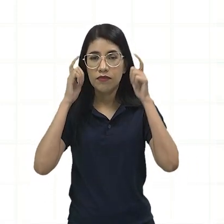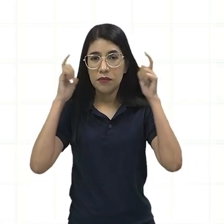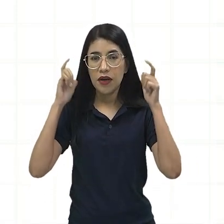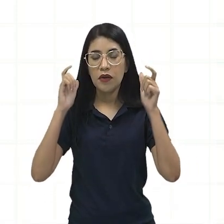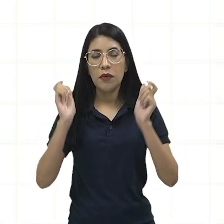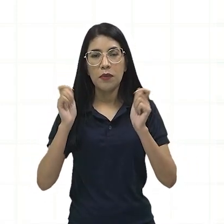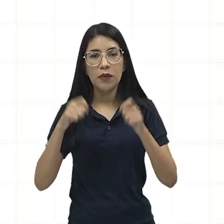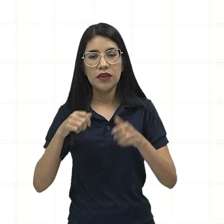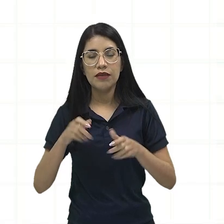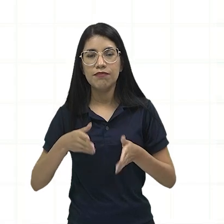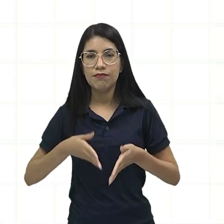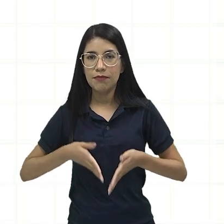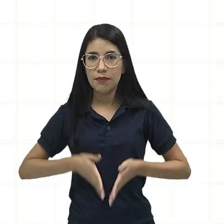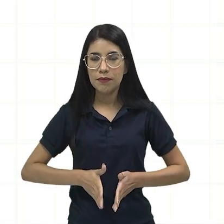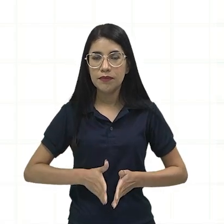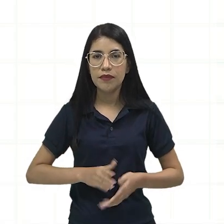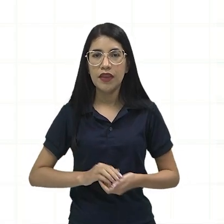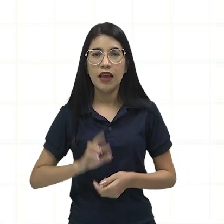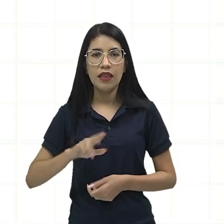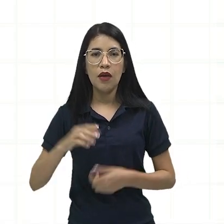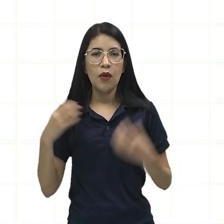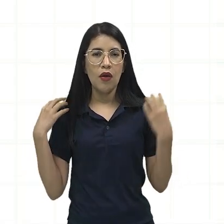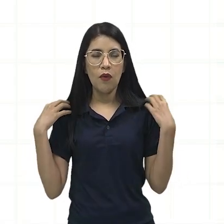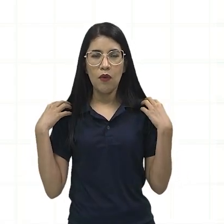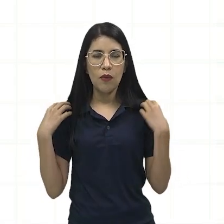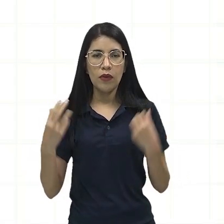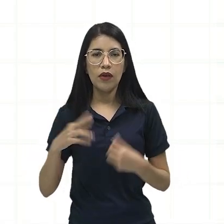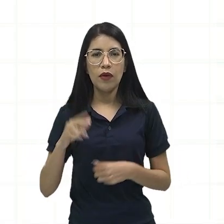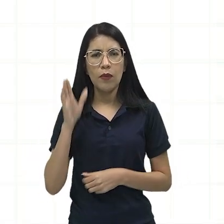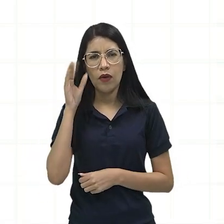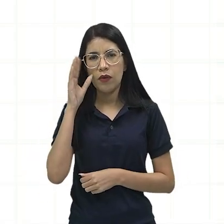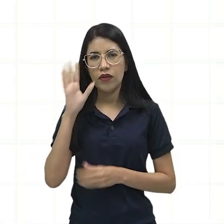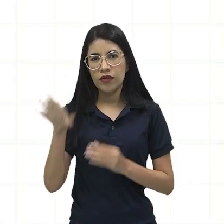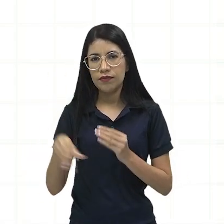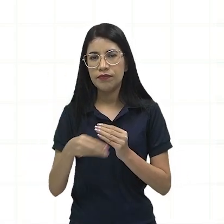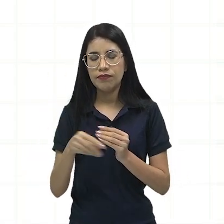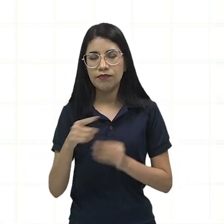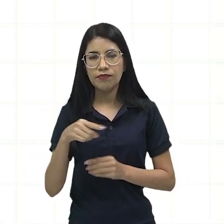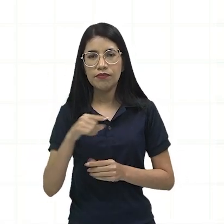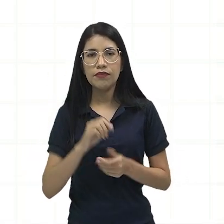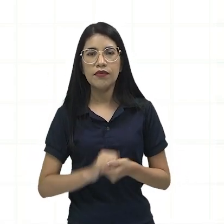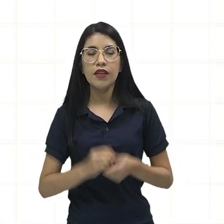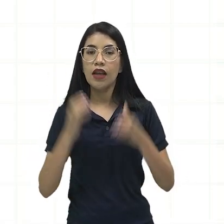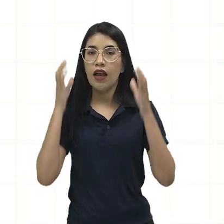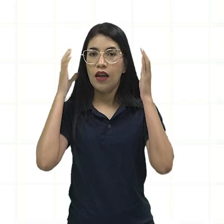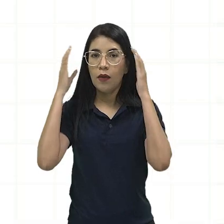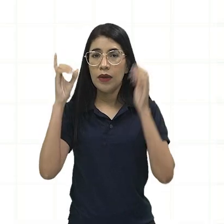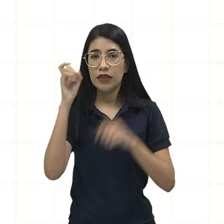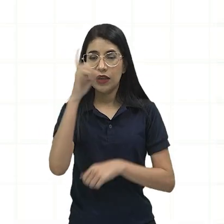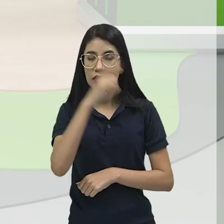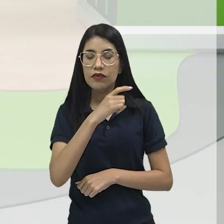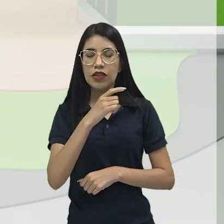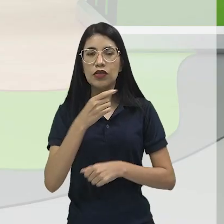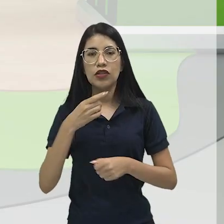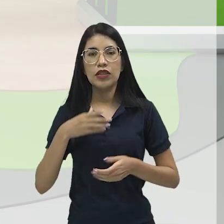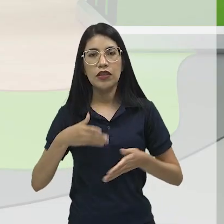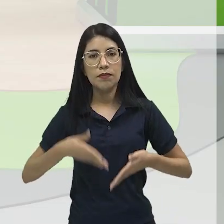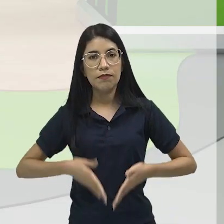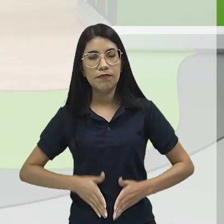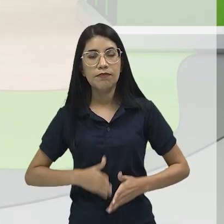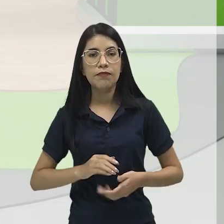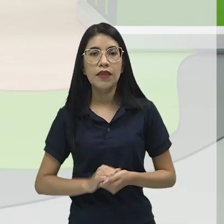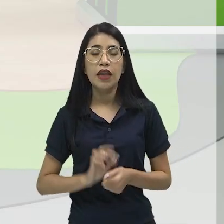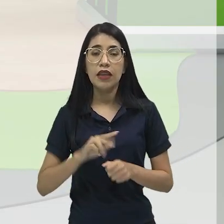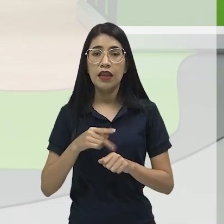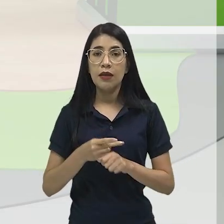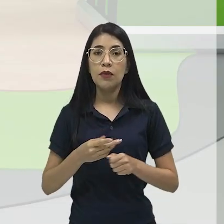do bebê, não são os ombros, isso aqui é uma curiosidade. É a cabeça que é a parte mais difícil de nascer.